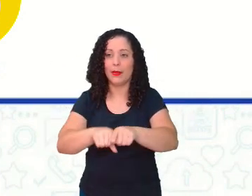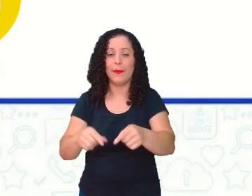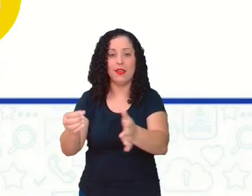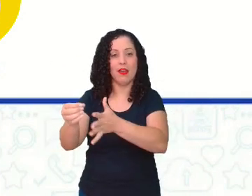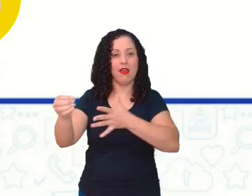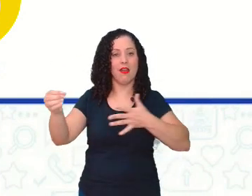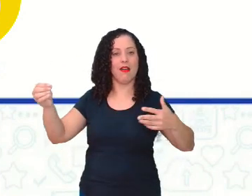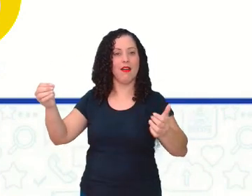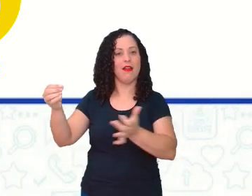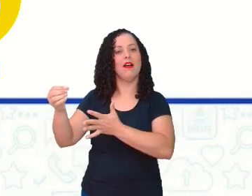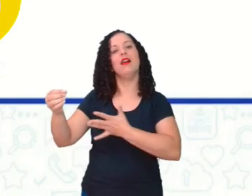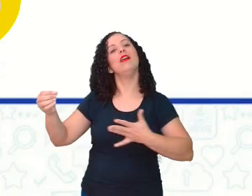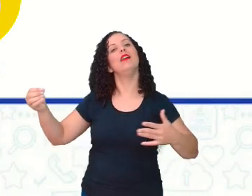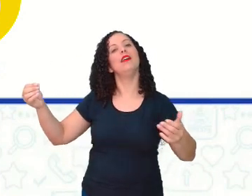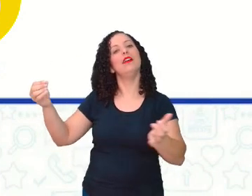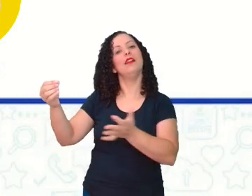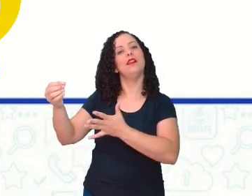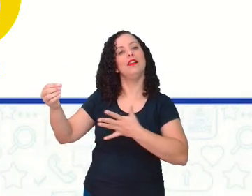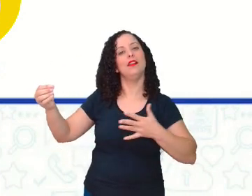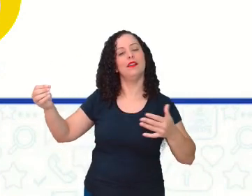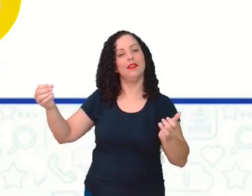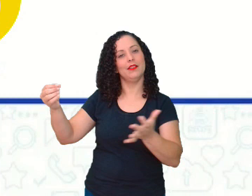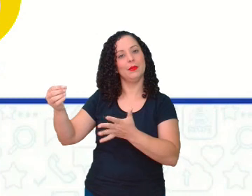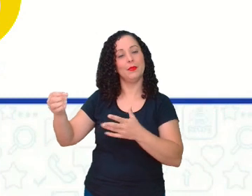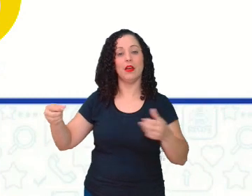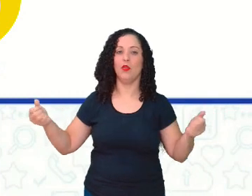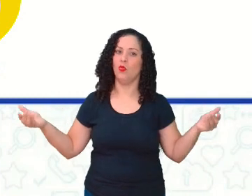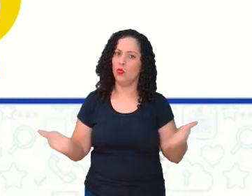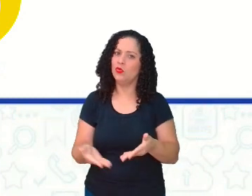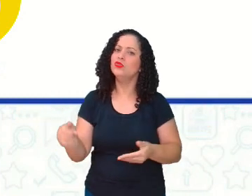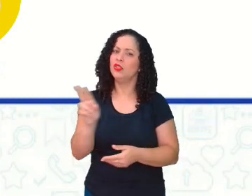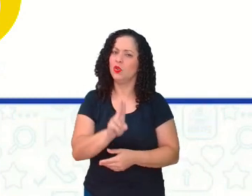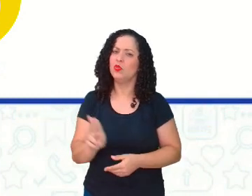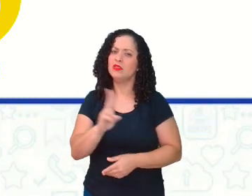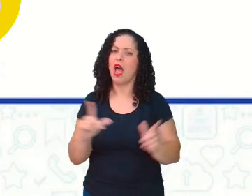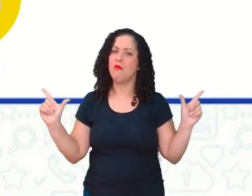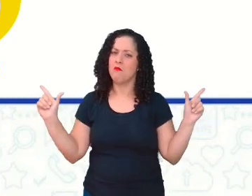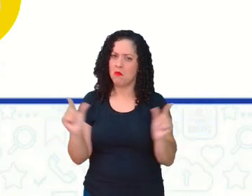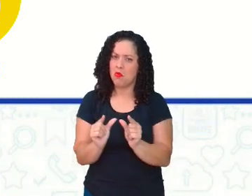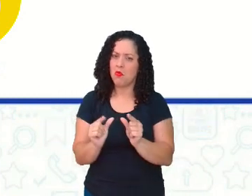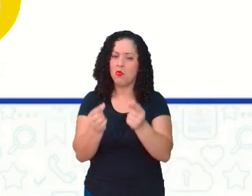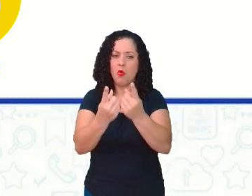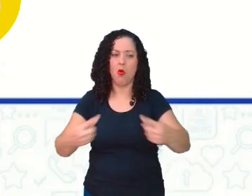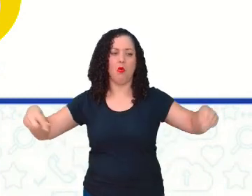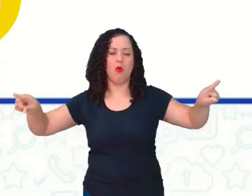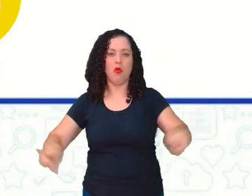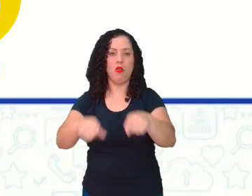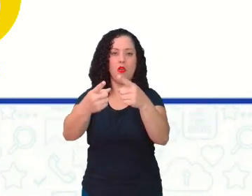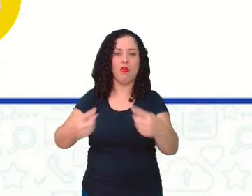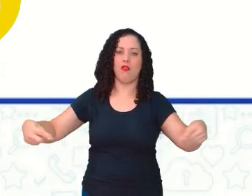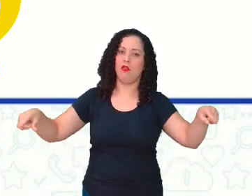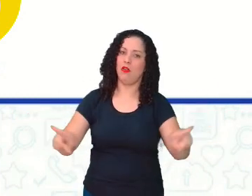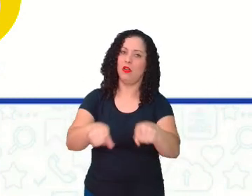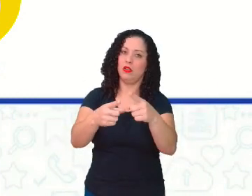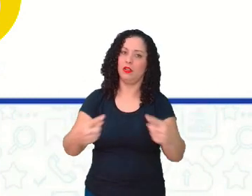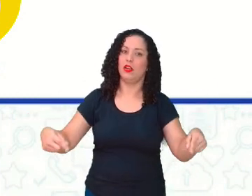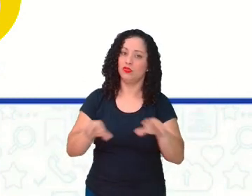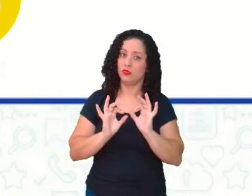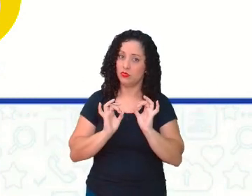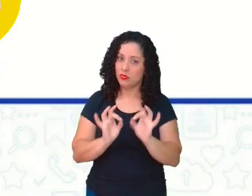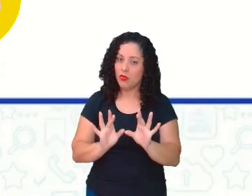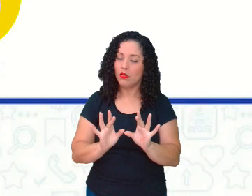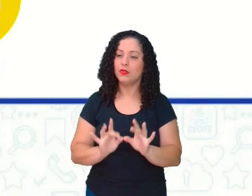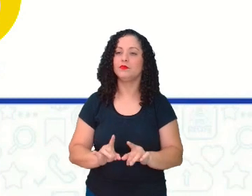ainda é muito tocado hoje, né? Mais em orquestras, né? Normalmente as harpas estão nas